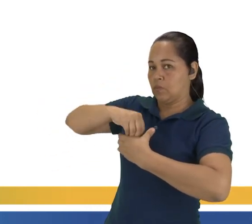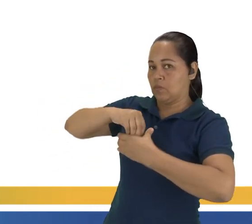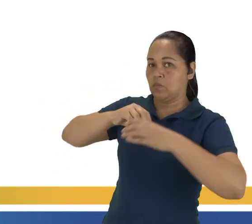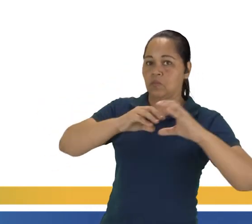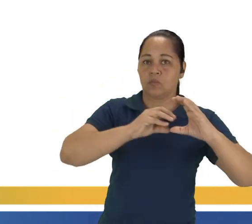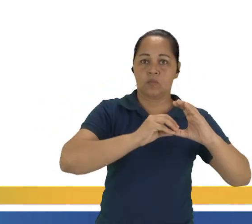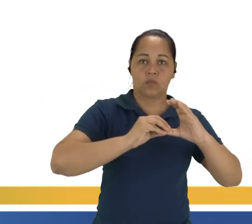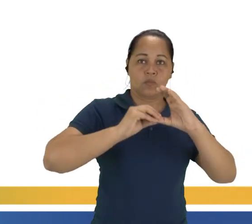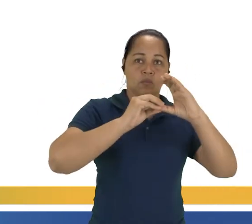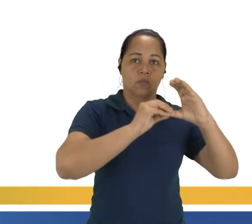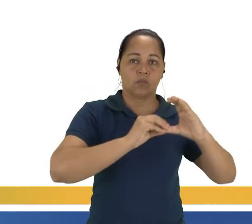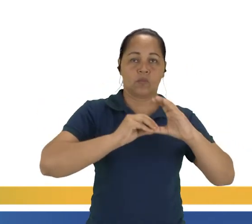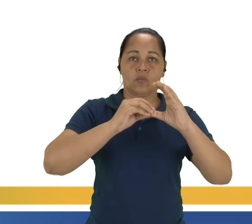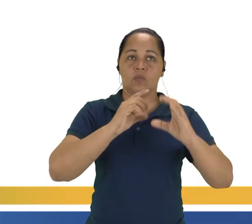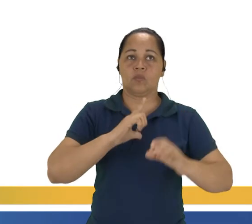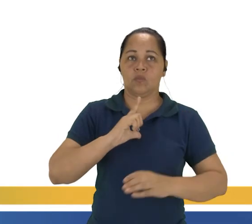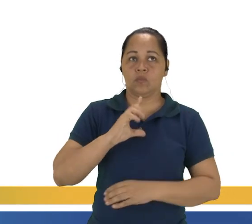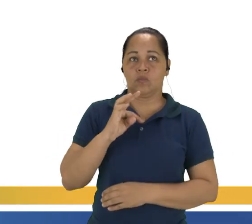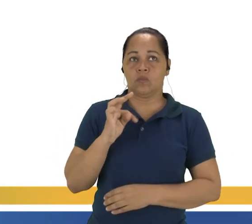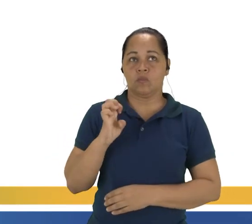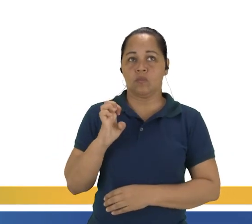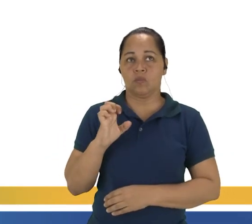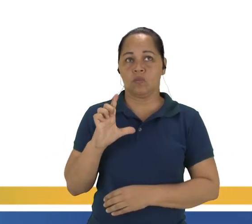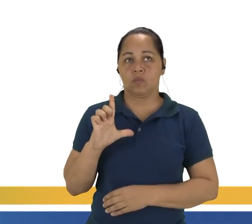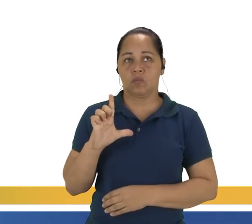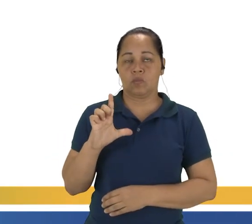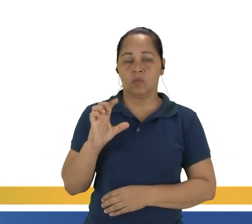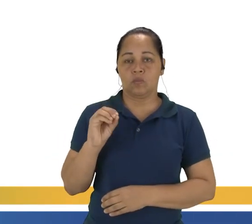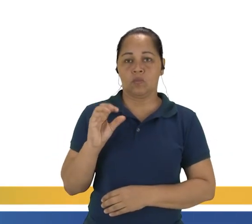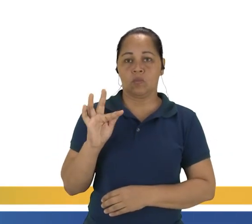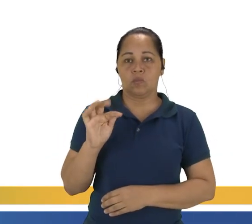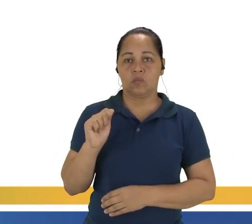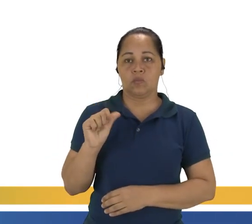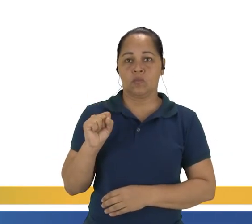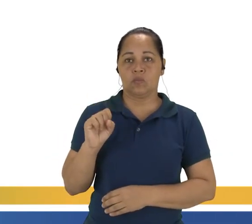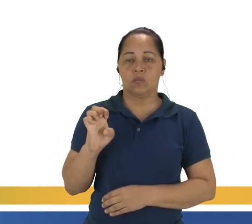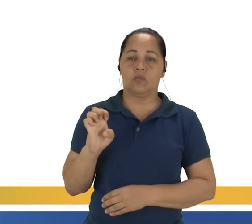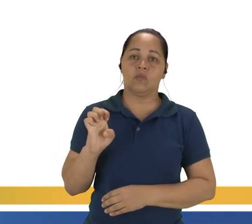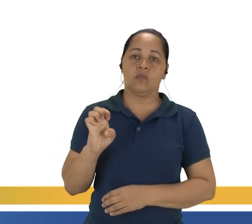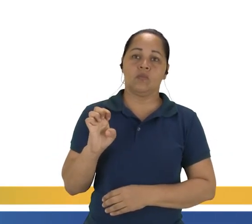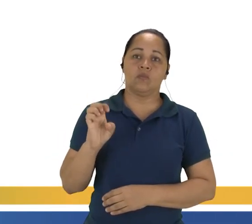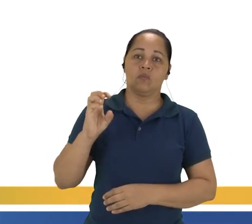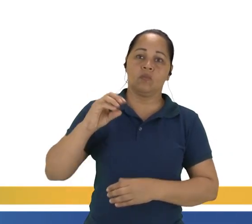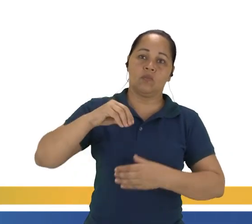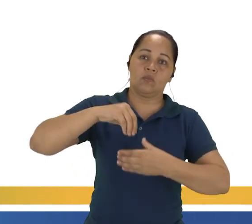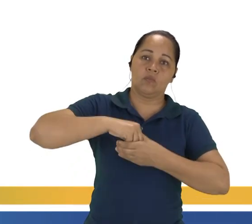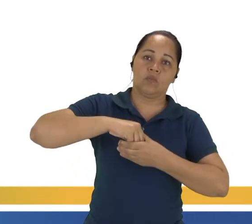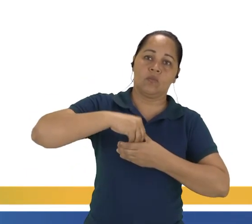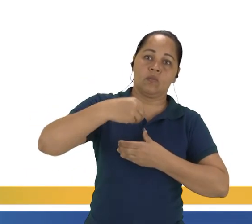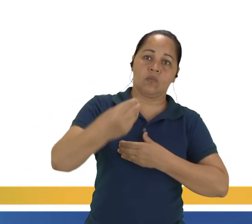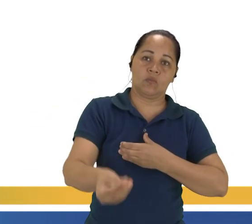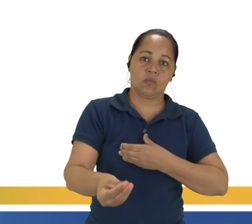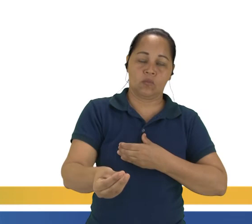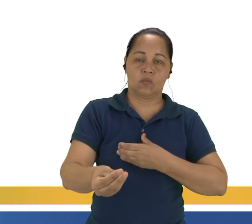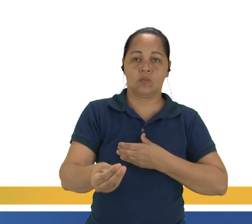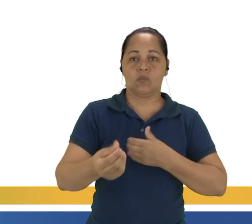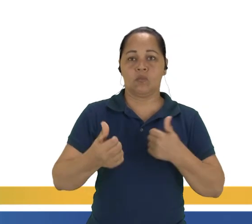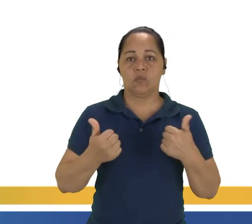vamos ter essa parte da telófase, né, e a citocinese acontecendo de dentro para fora, tá